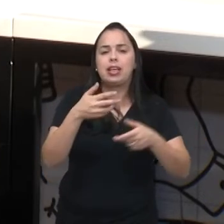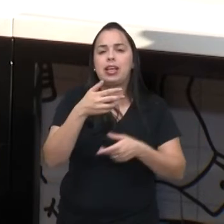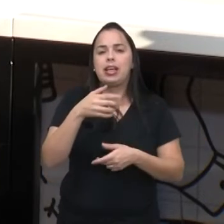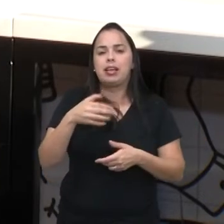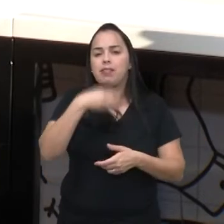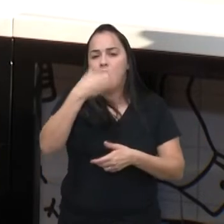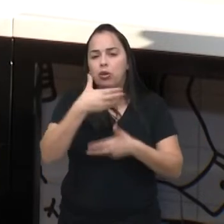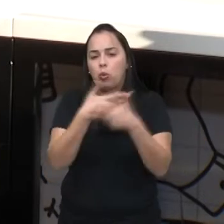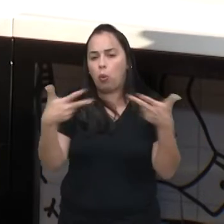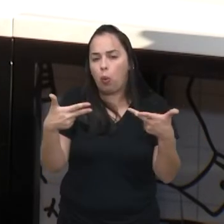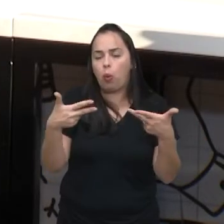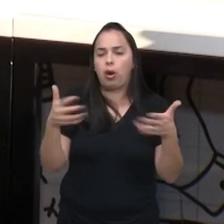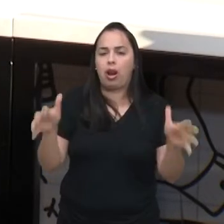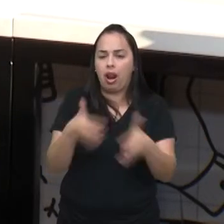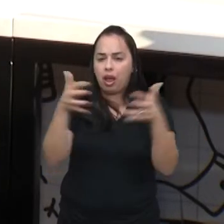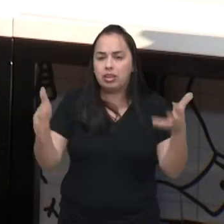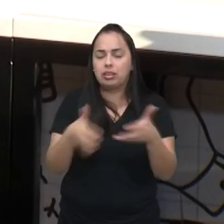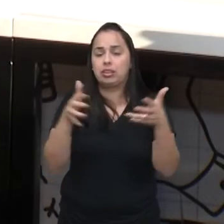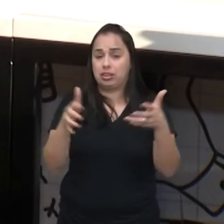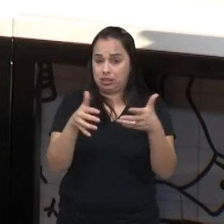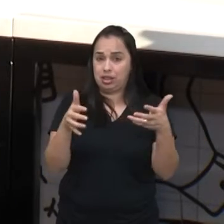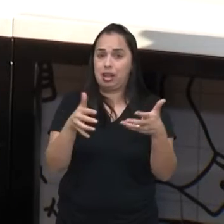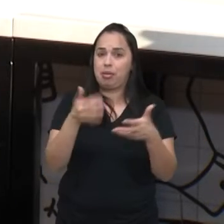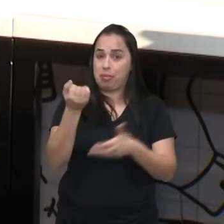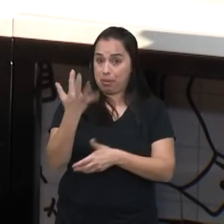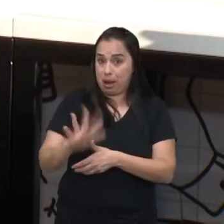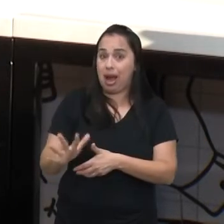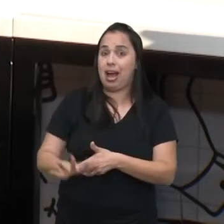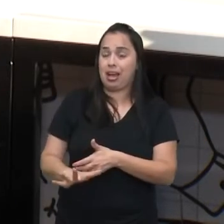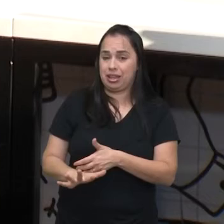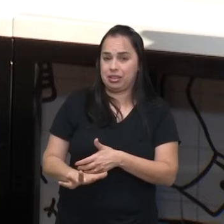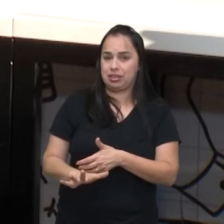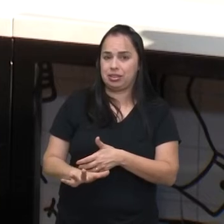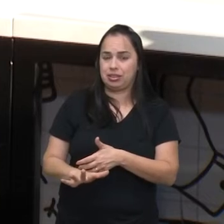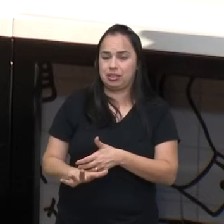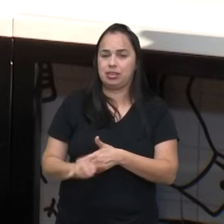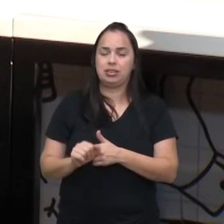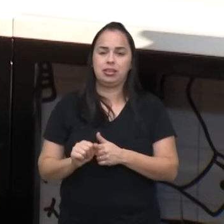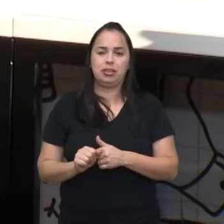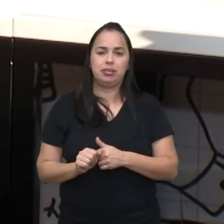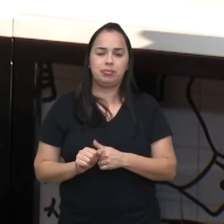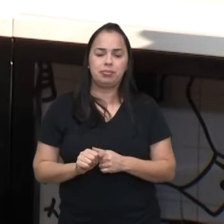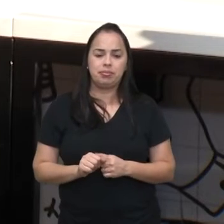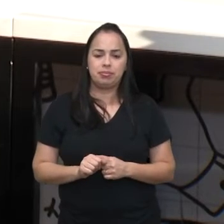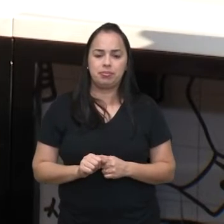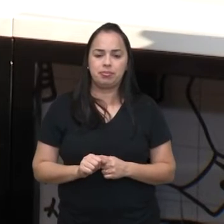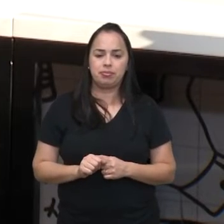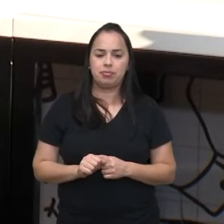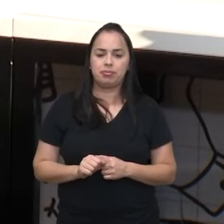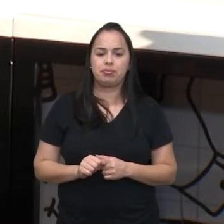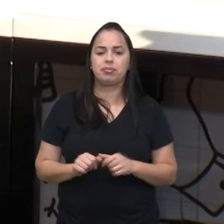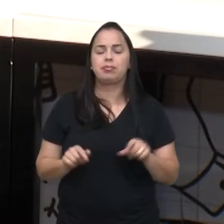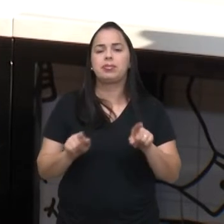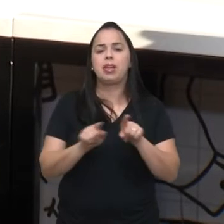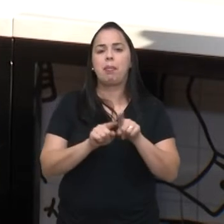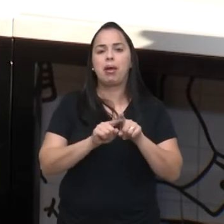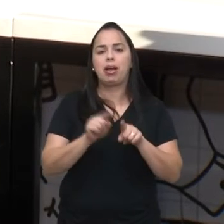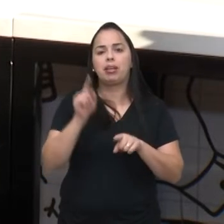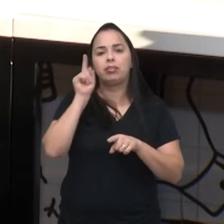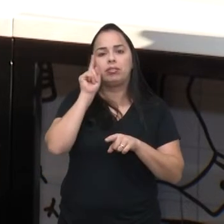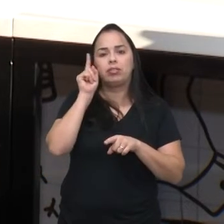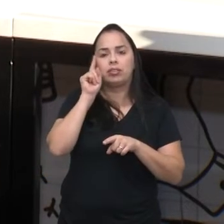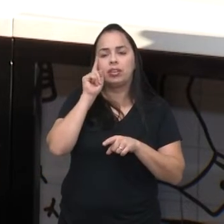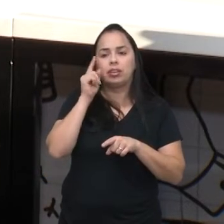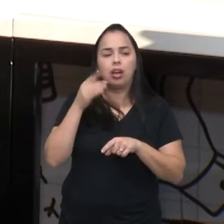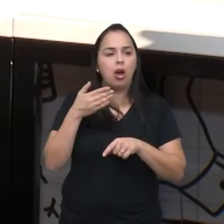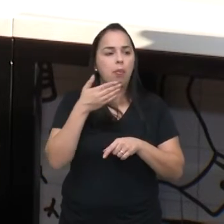não verduras legumes e frutas que sejam de época eles costumam ter preços mais baixos otimizar